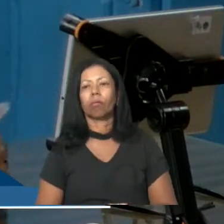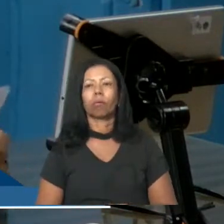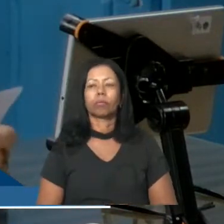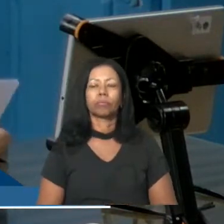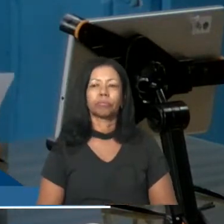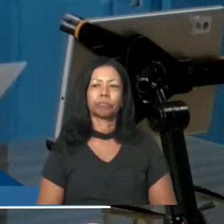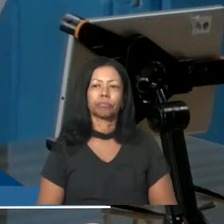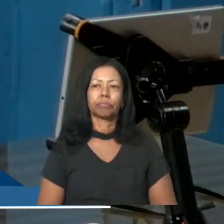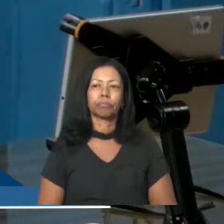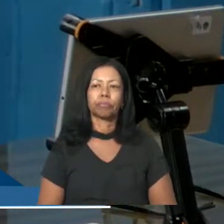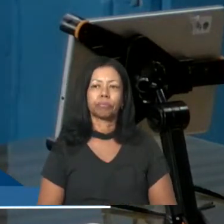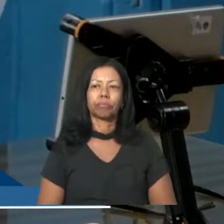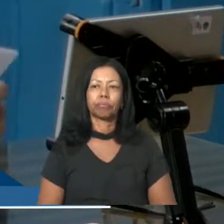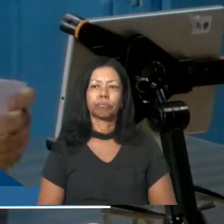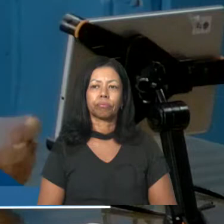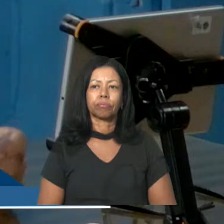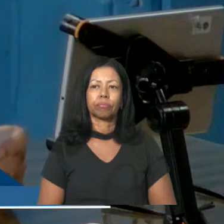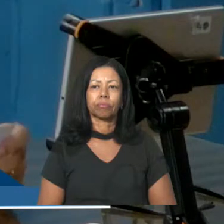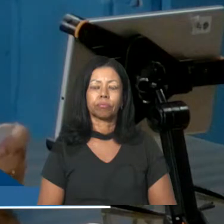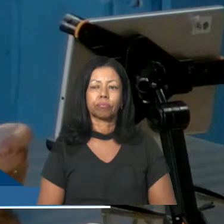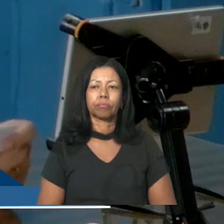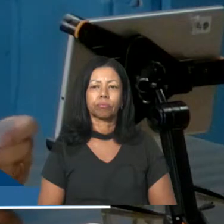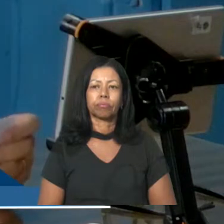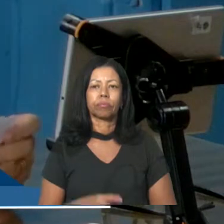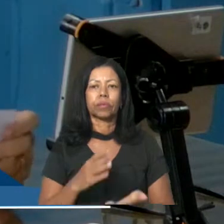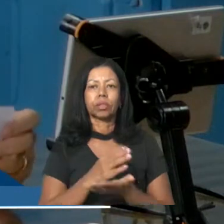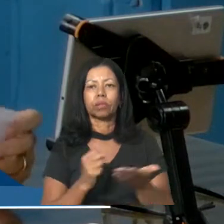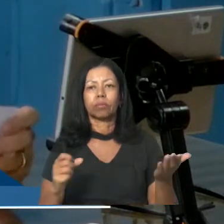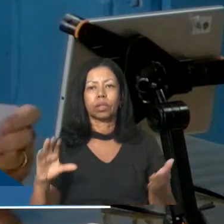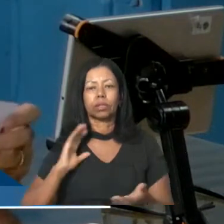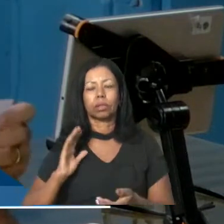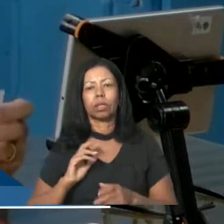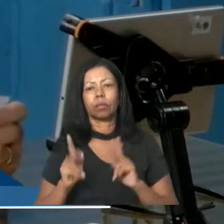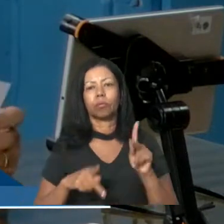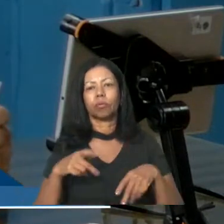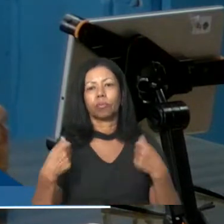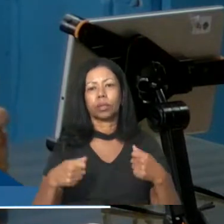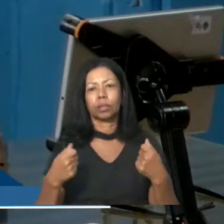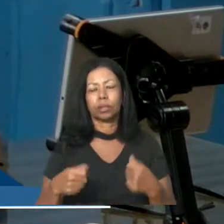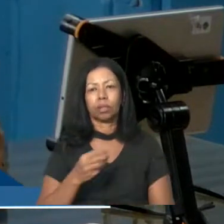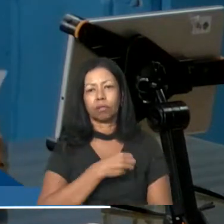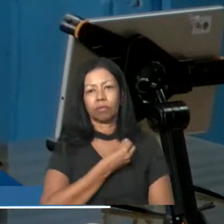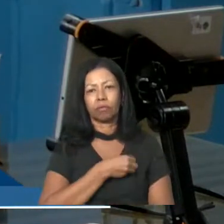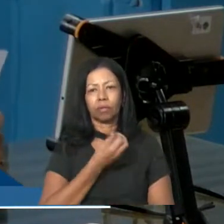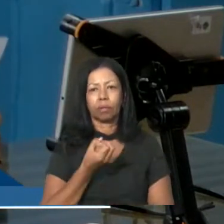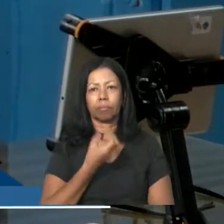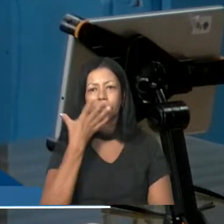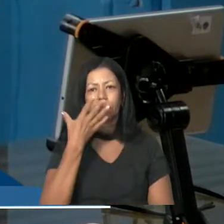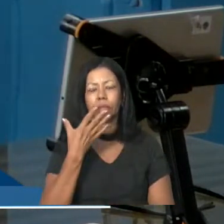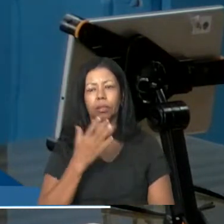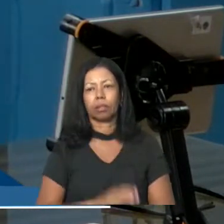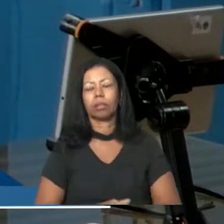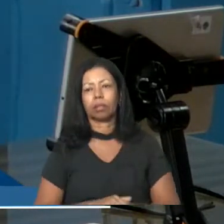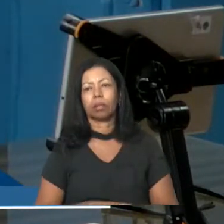presidente, vamos salvar a cidade, senhor presidente. A população precisa viver e viver bem. A população precisa sentir satisfação de morar aqui.